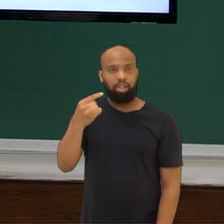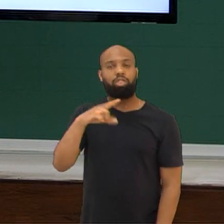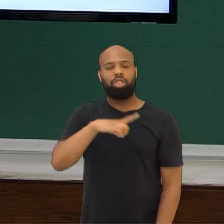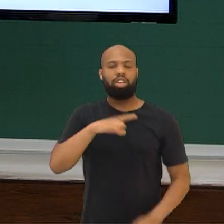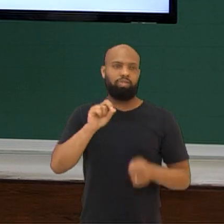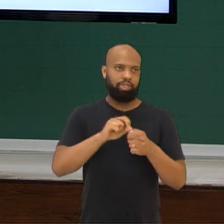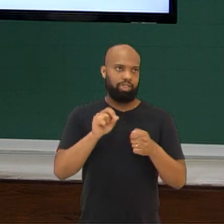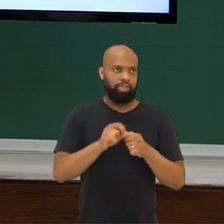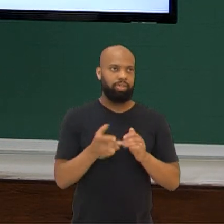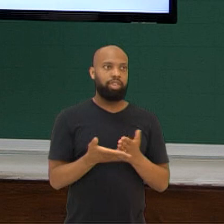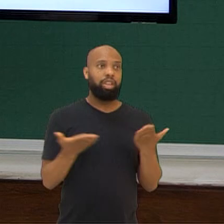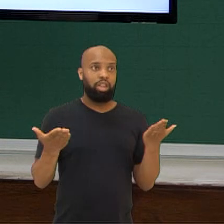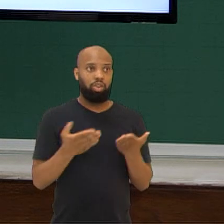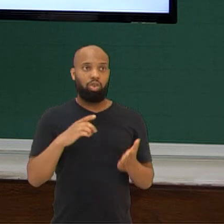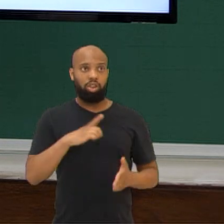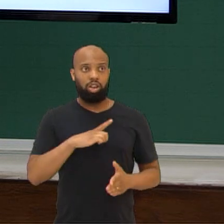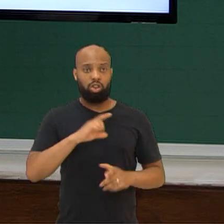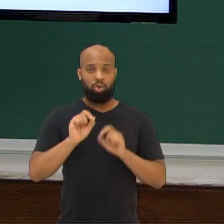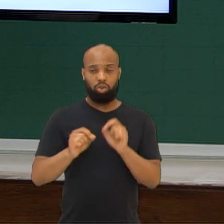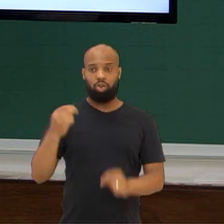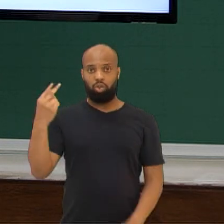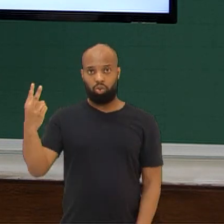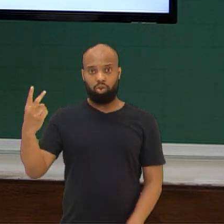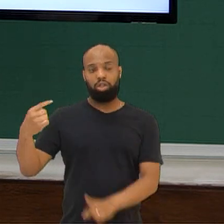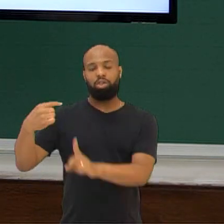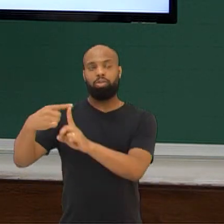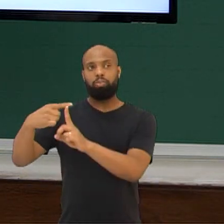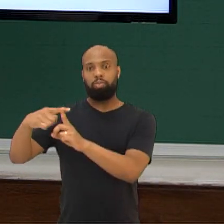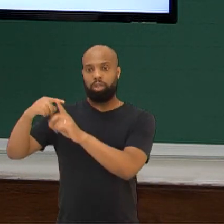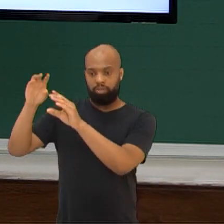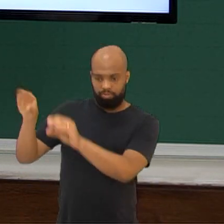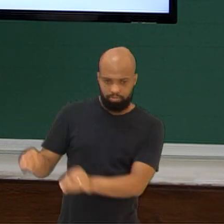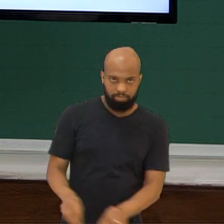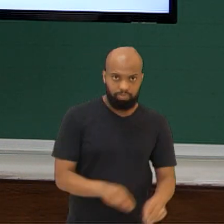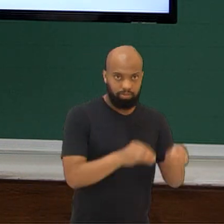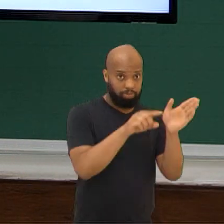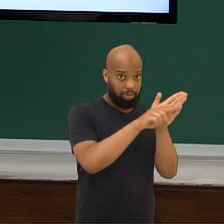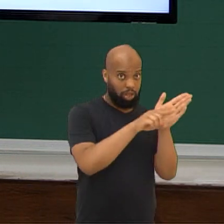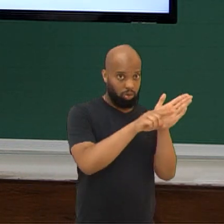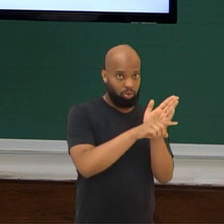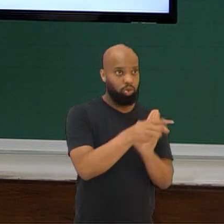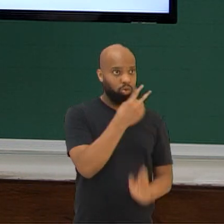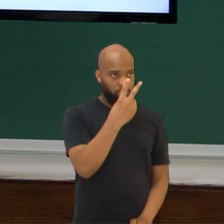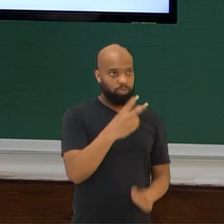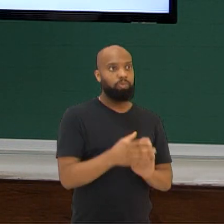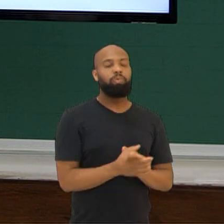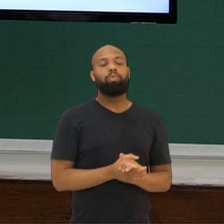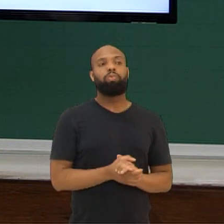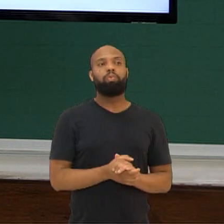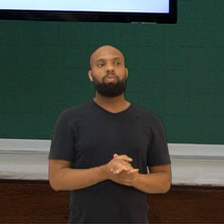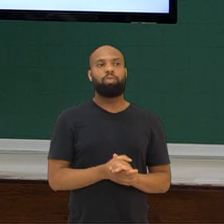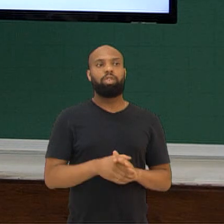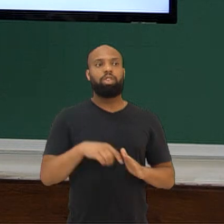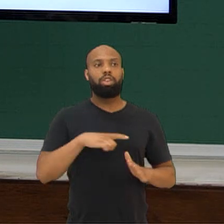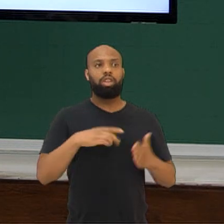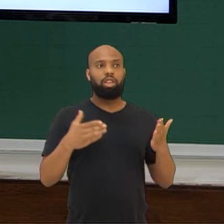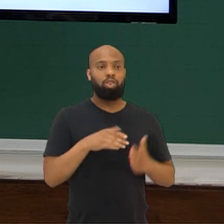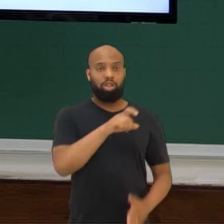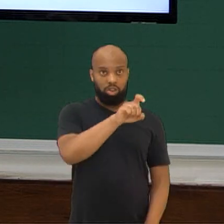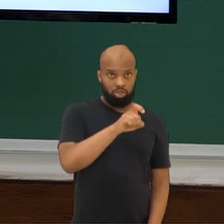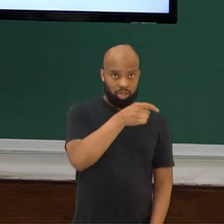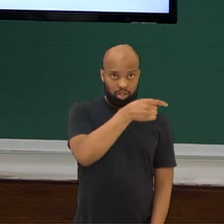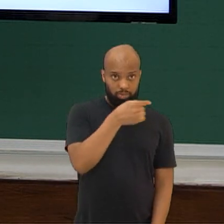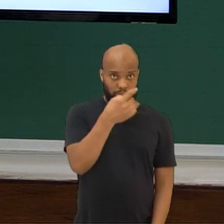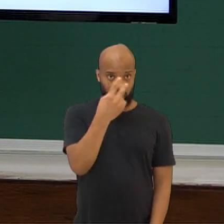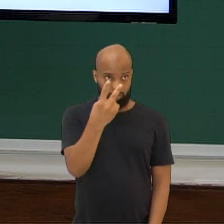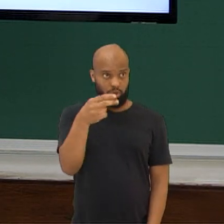quê? Vou pegar esse 2 que está somando, passo para o lado de cá diminuindo, é igual a 2/3 de y. Vai